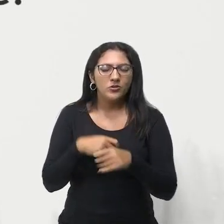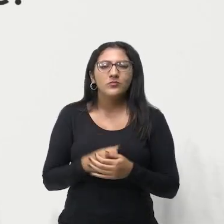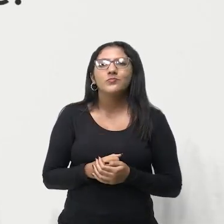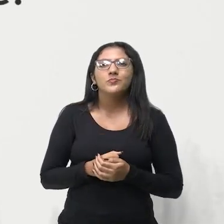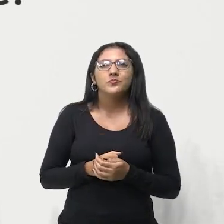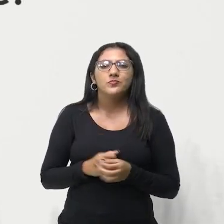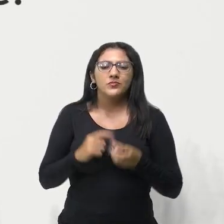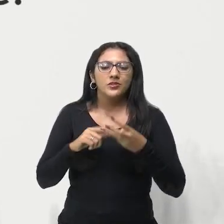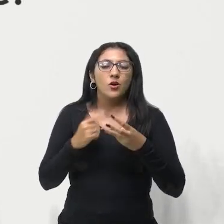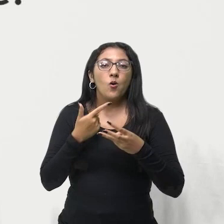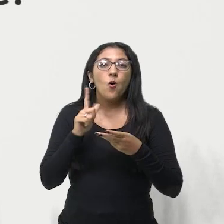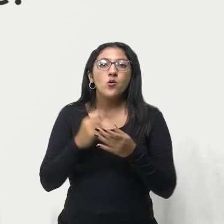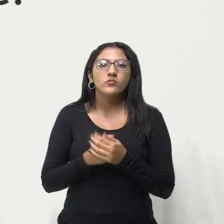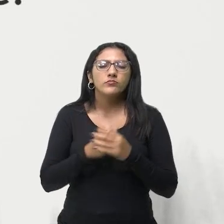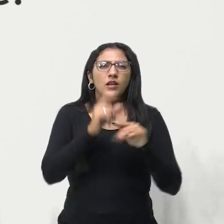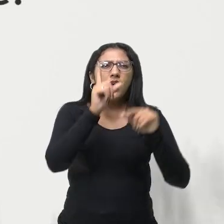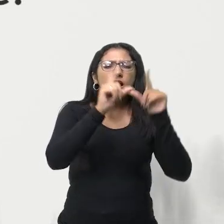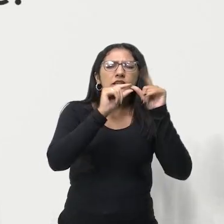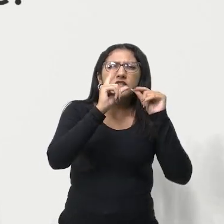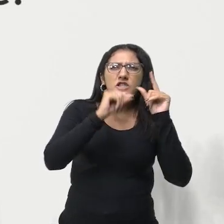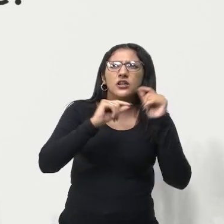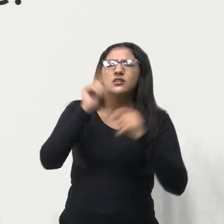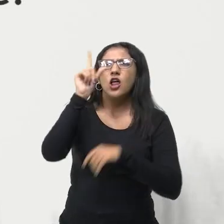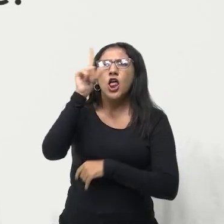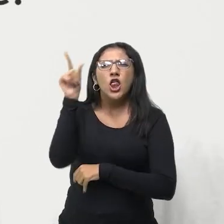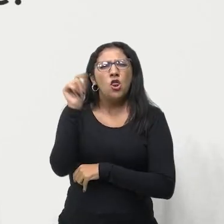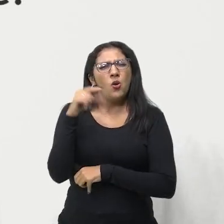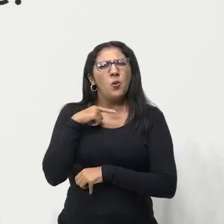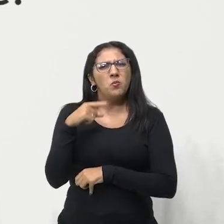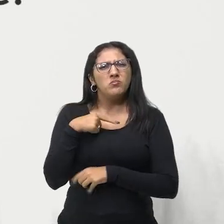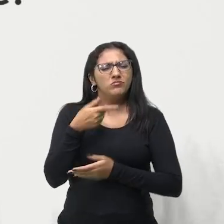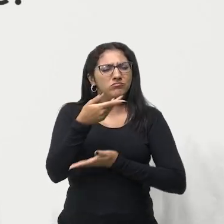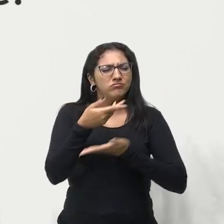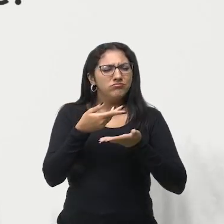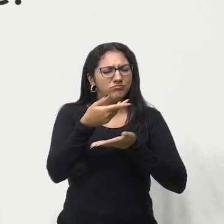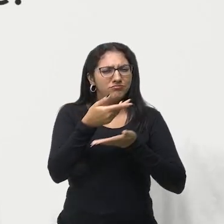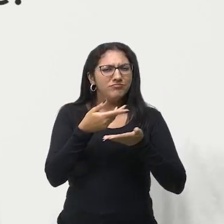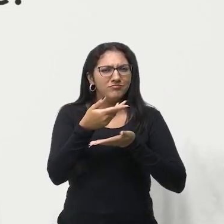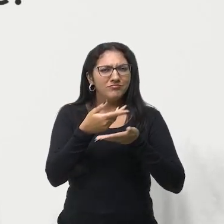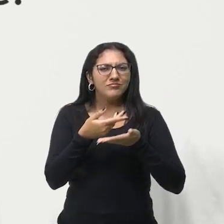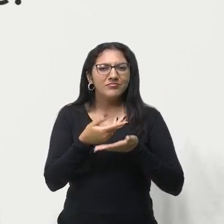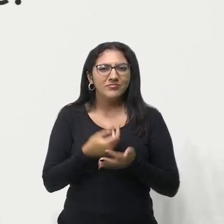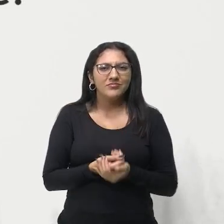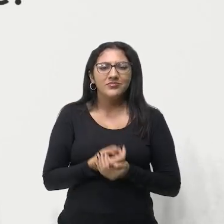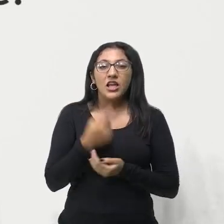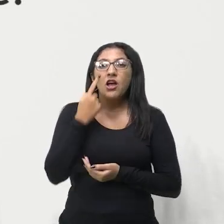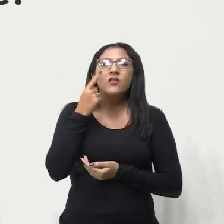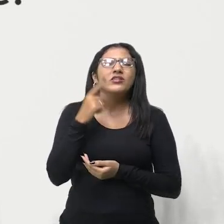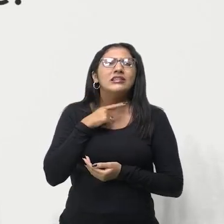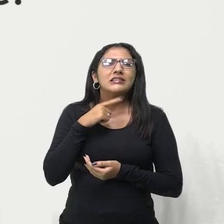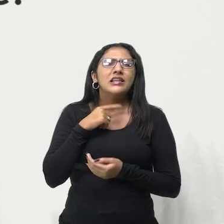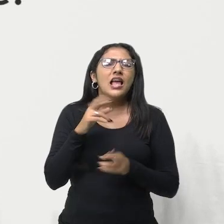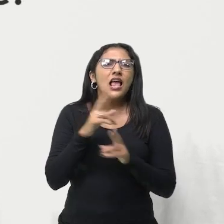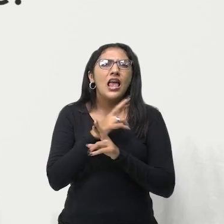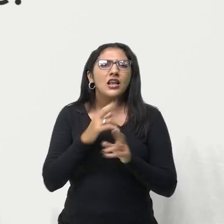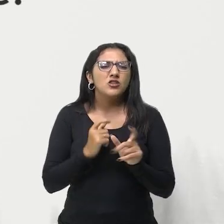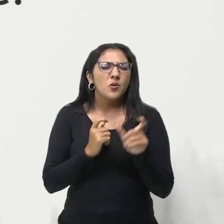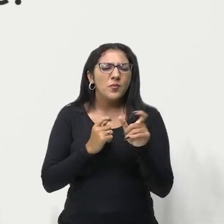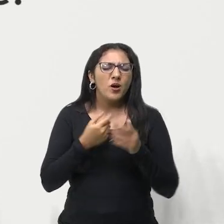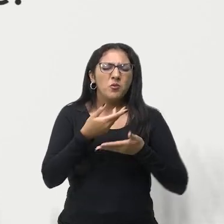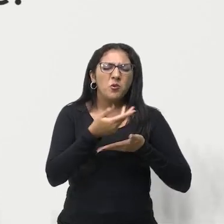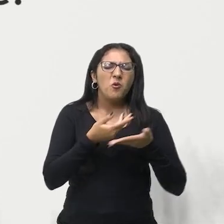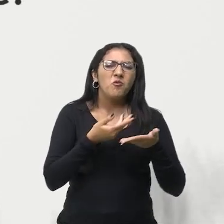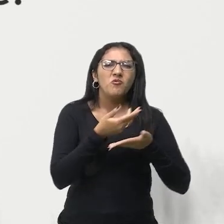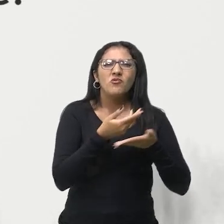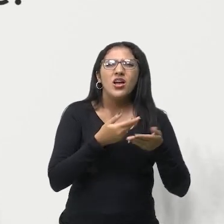nomes. Aqui no outro exemplo, estrelas e lua conversavam amigavelmente. Essa questão da